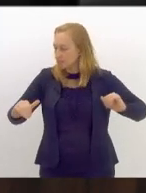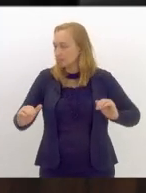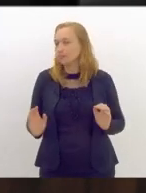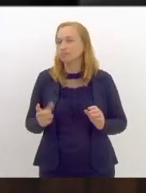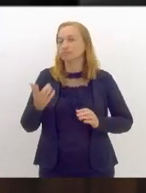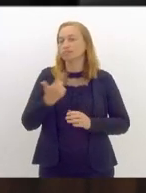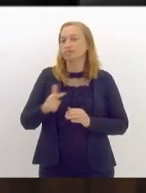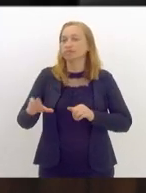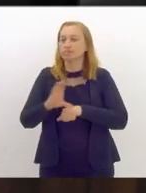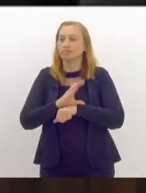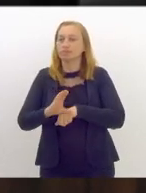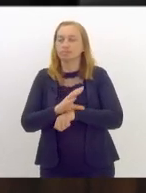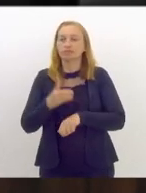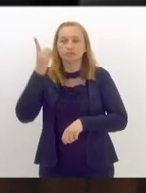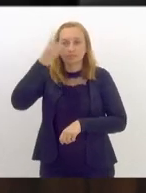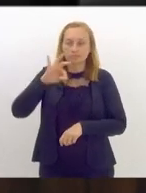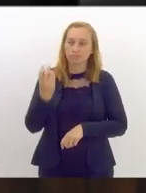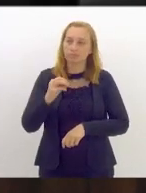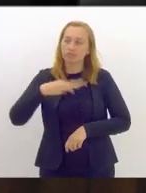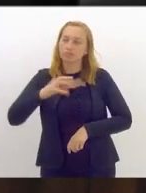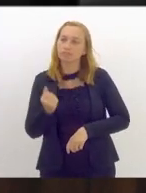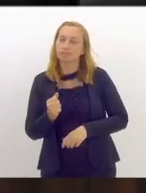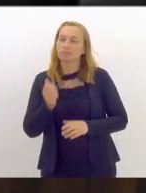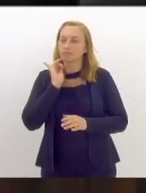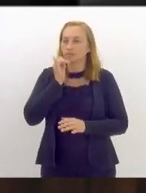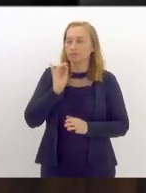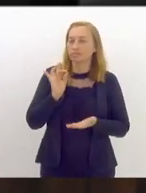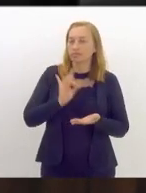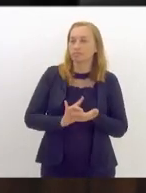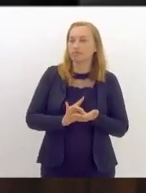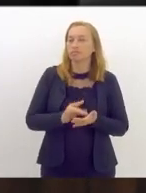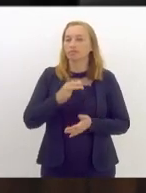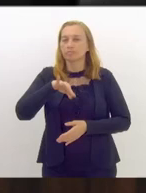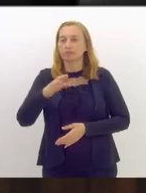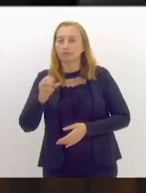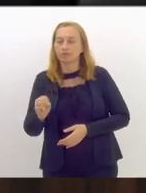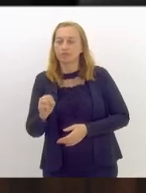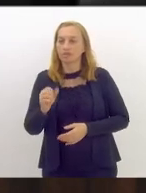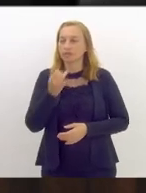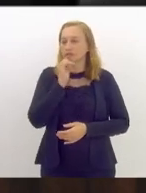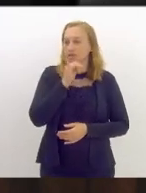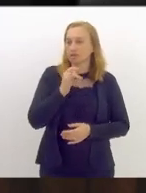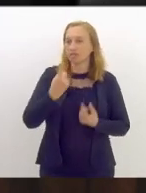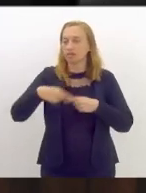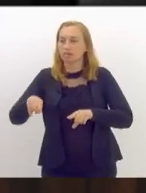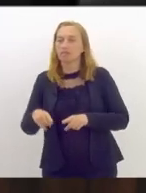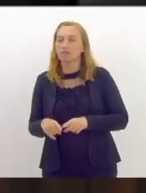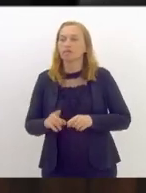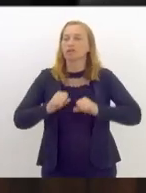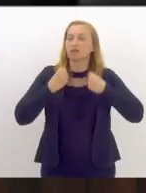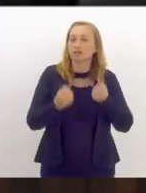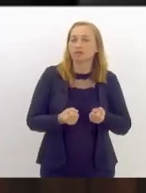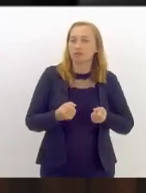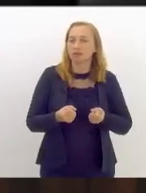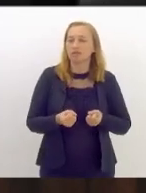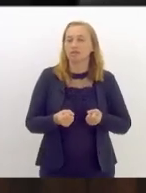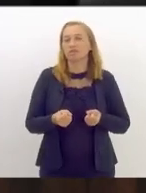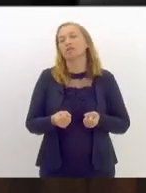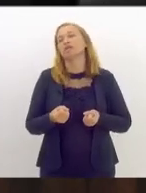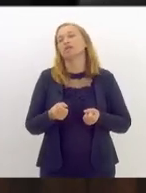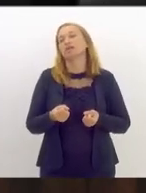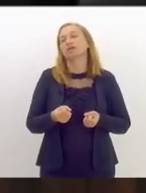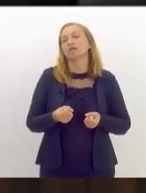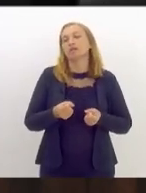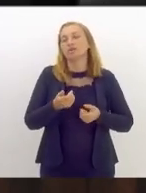inconstitucionalidade Deputado Chico Machado relator original de Minas energia contrária defesa do meio ambiente favorável de economia e